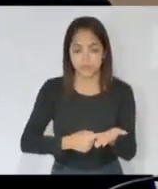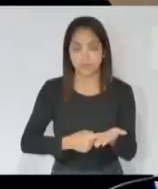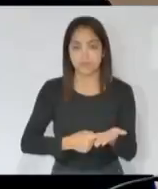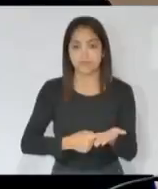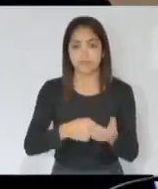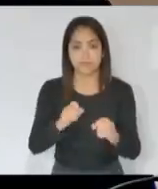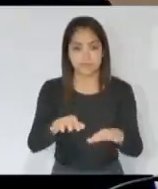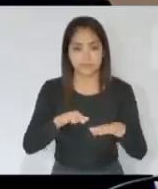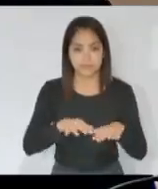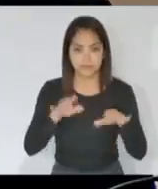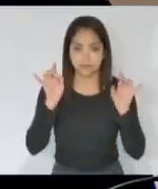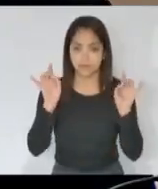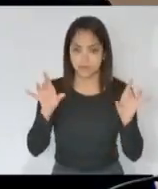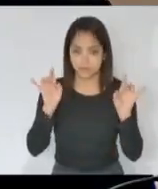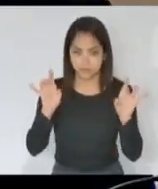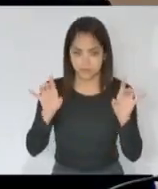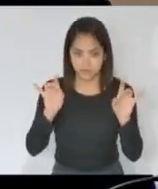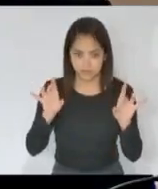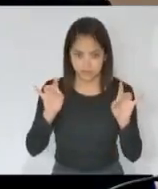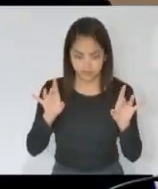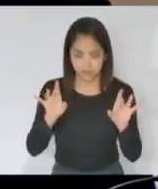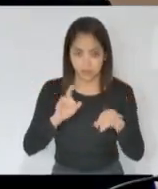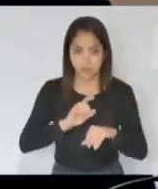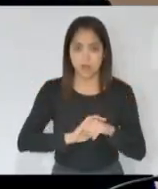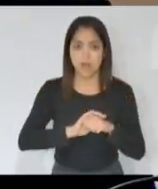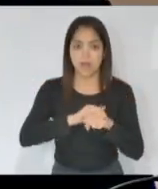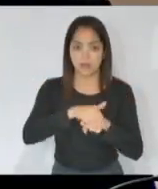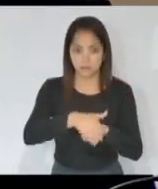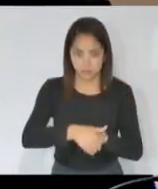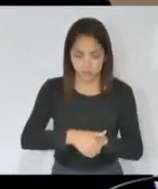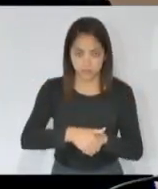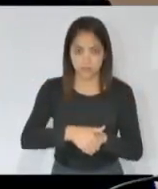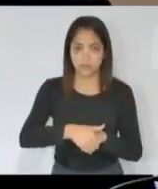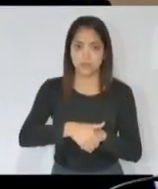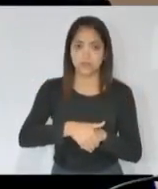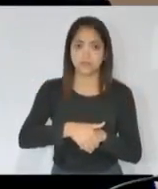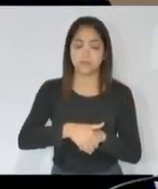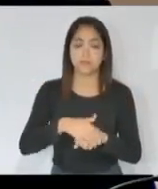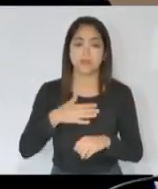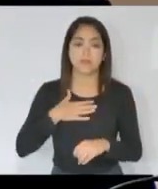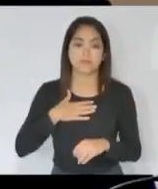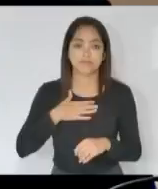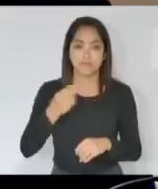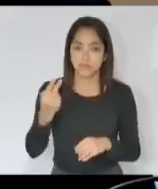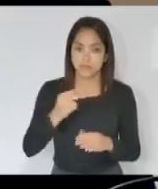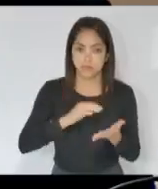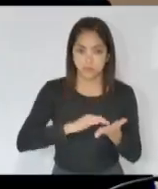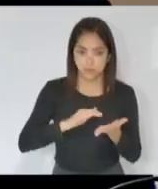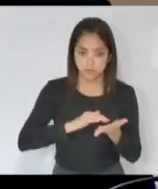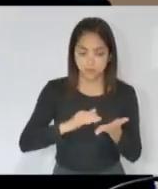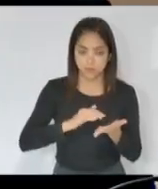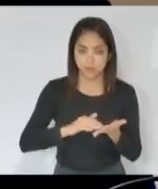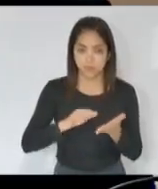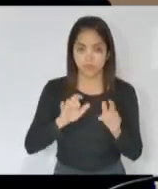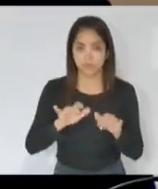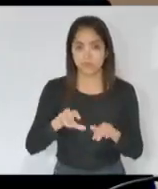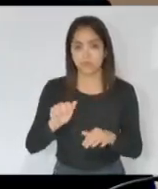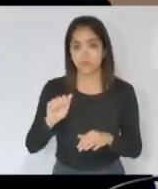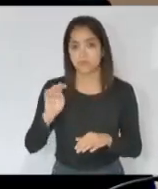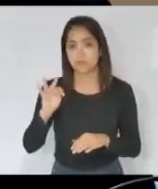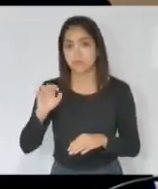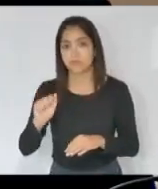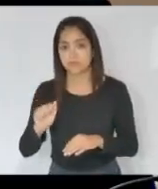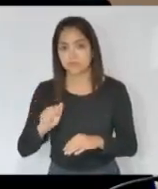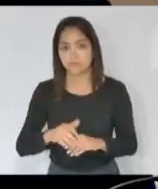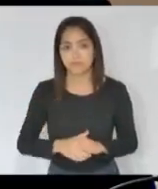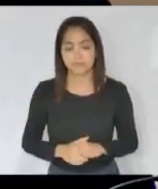especial para hoje, às 19 horas, para constar. Eu, segundo secretário, lavrei a presente